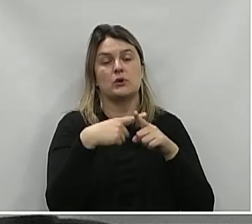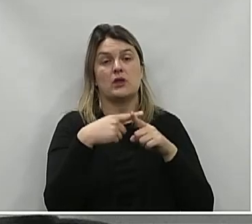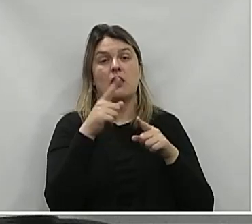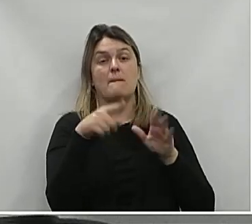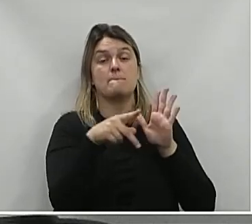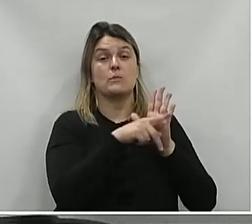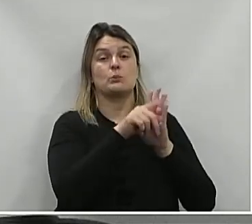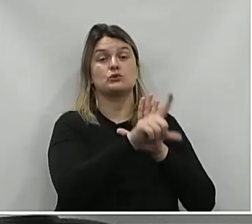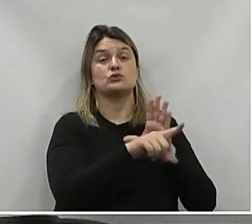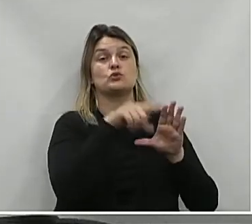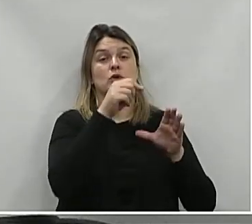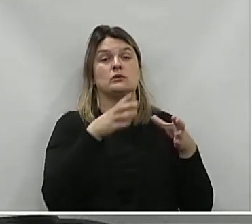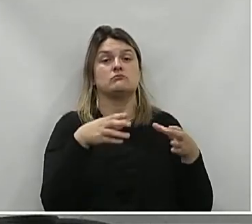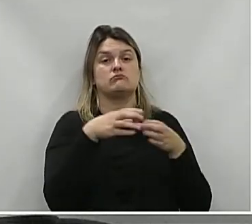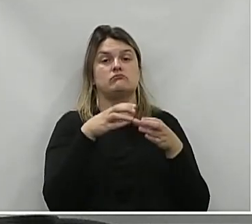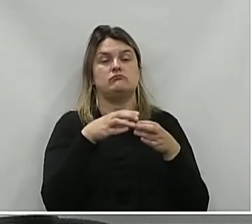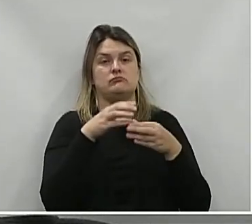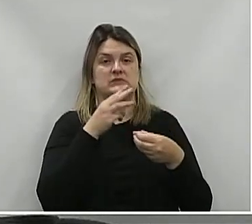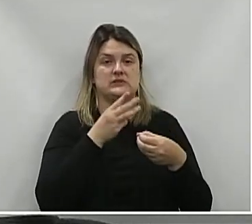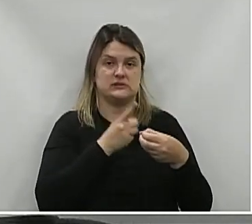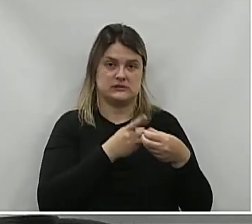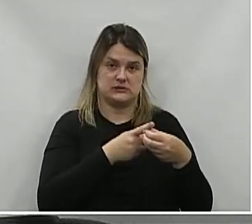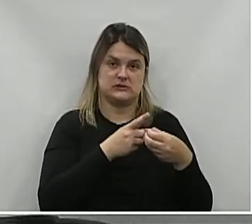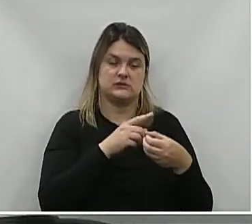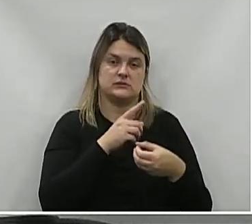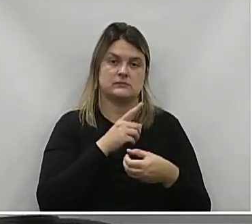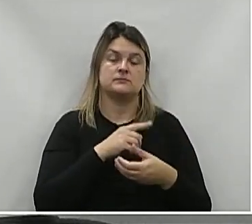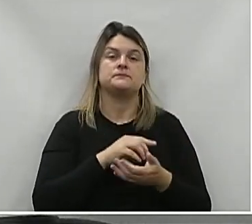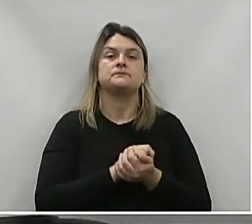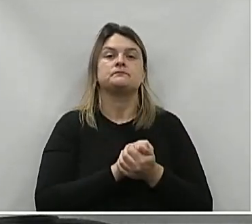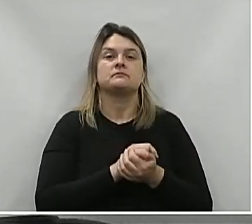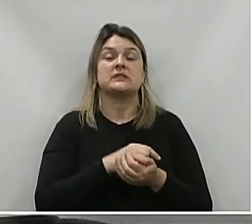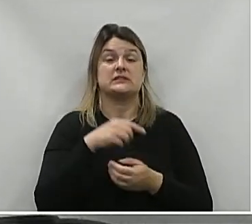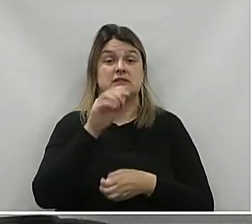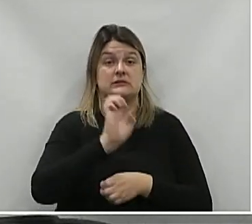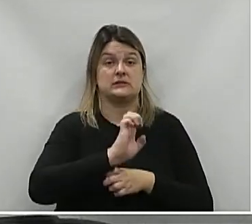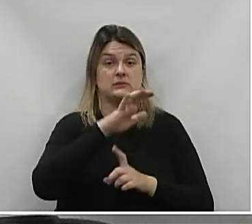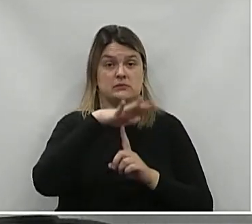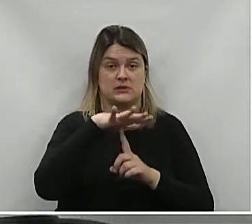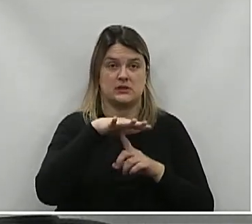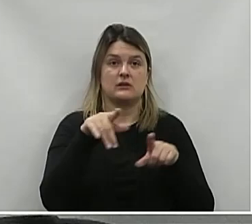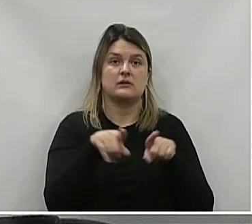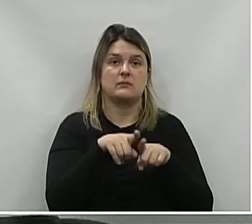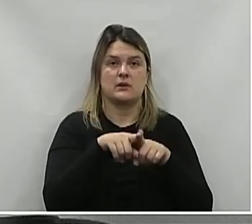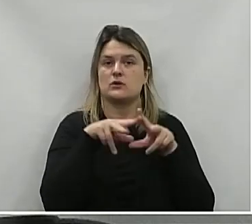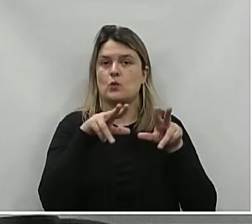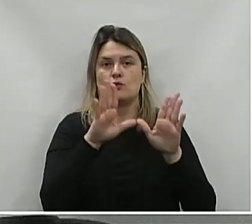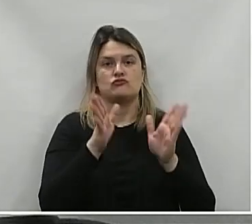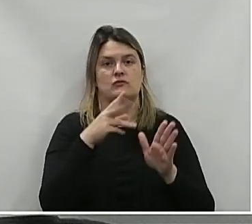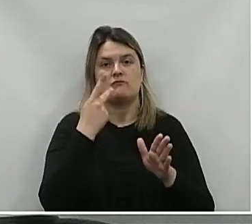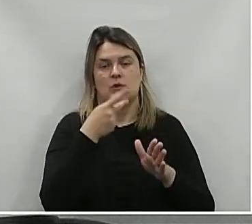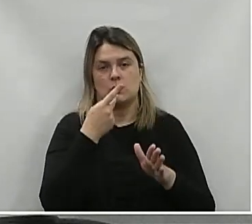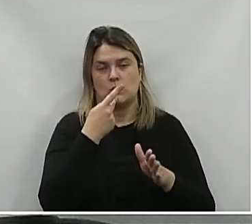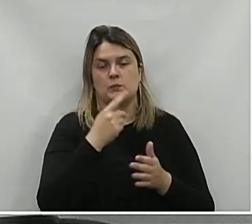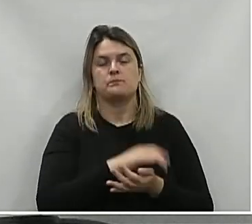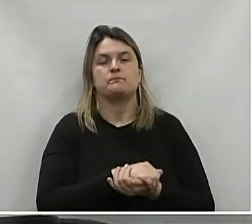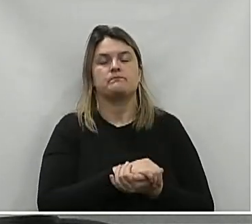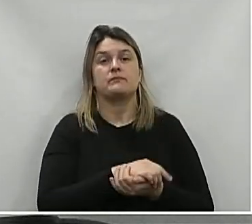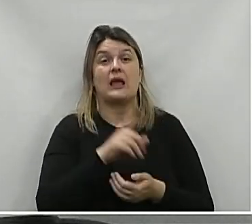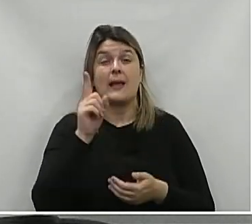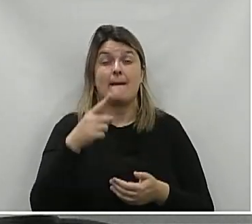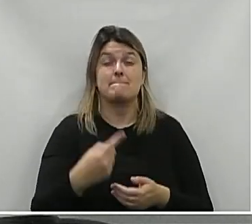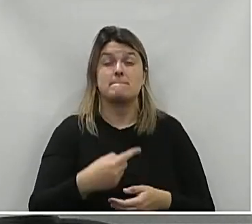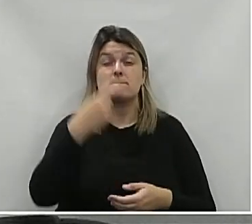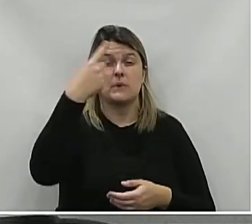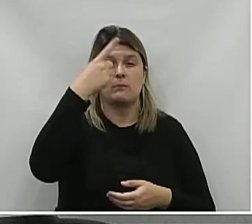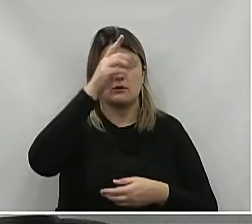Municipal, porque ele blinda isso, né? E aí, no Paraná, como nós falamos, nós saímos na frente, é o primeiro estado